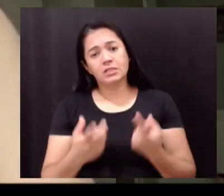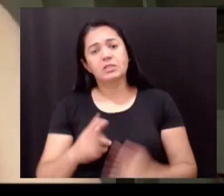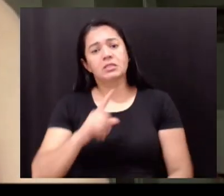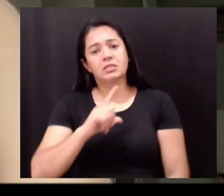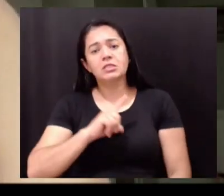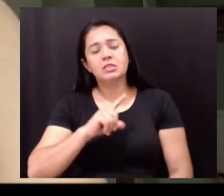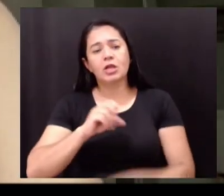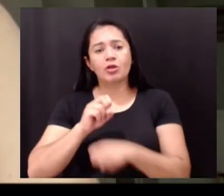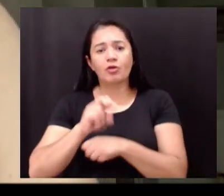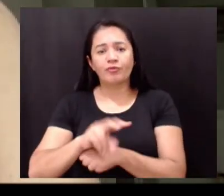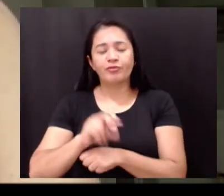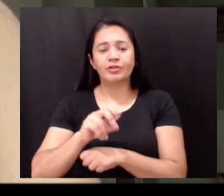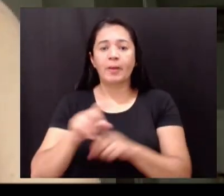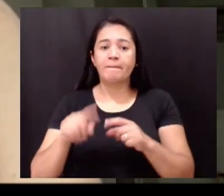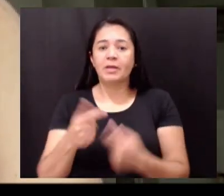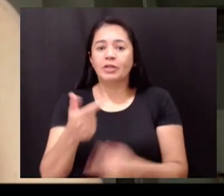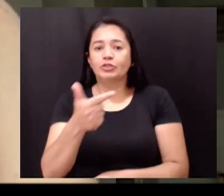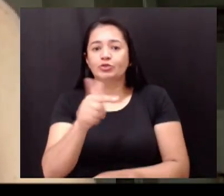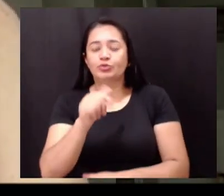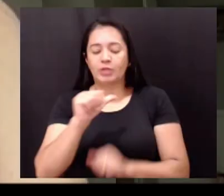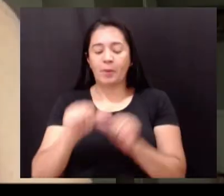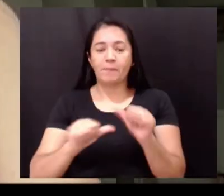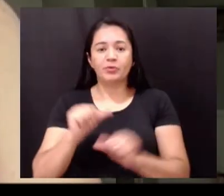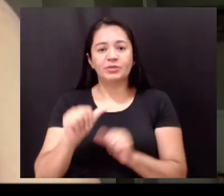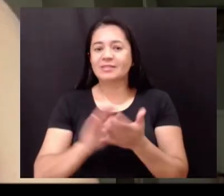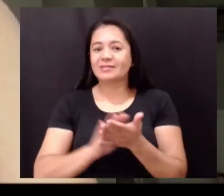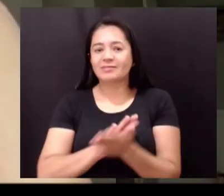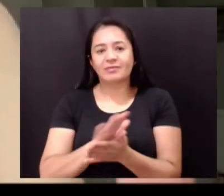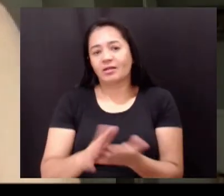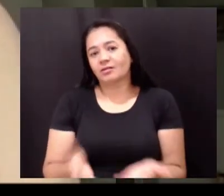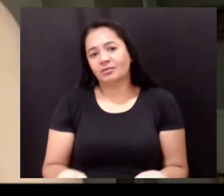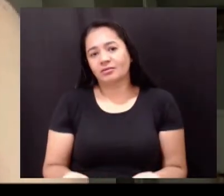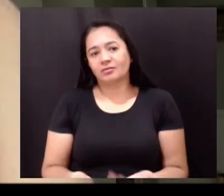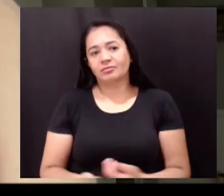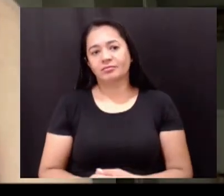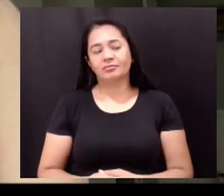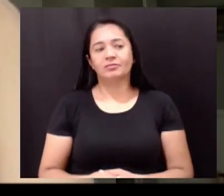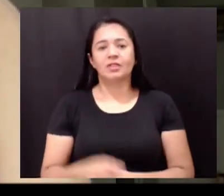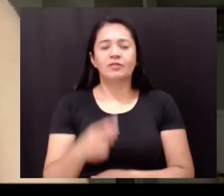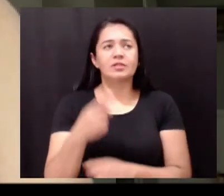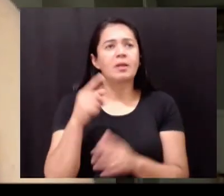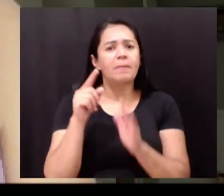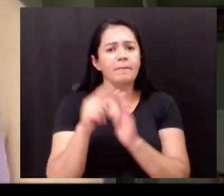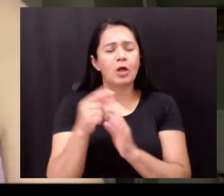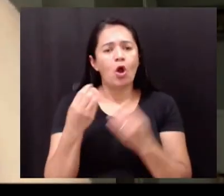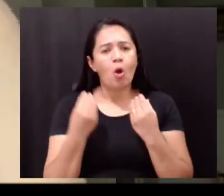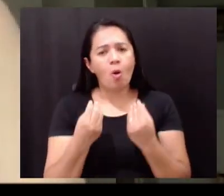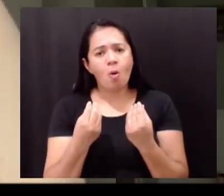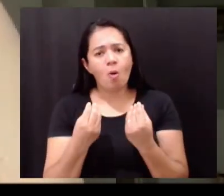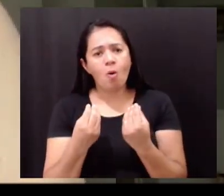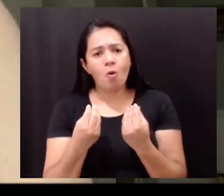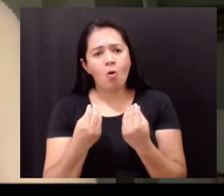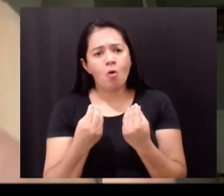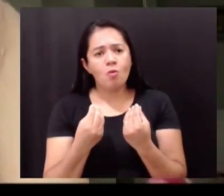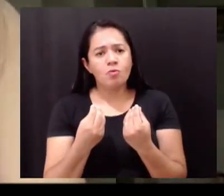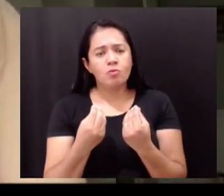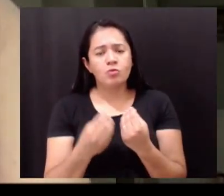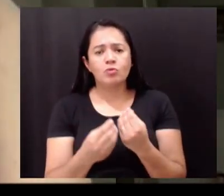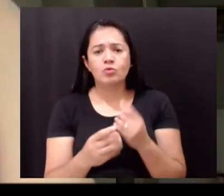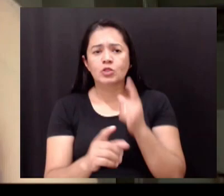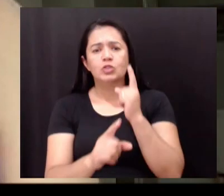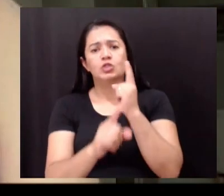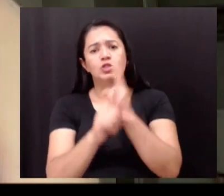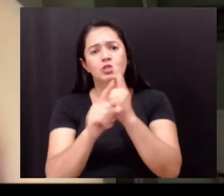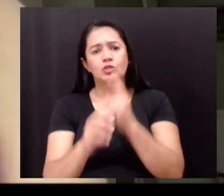ter nenhuma alteração no colo do útero. E aí você pode estar se perguntando, poxa, mas o diagnóstico daí foi do vírus e não